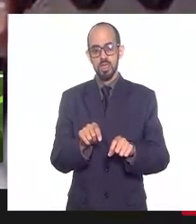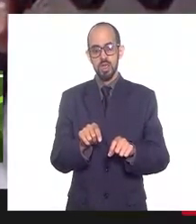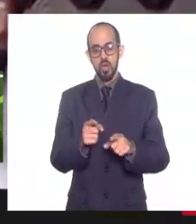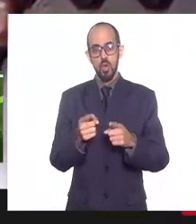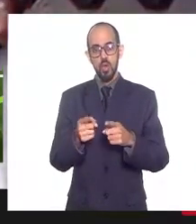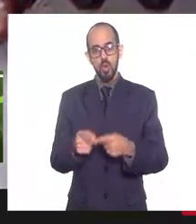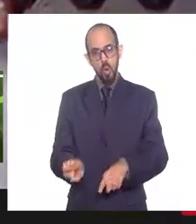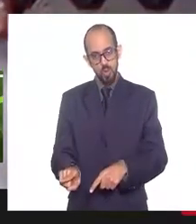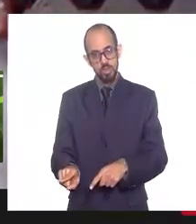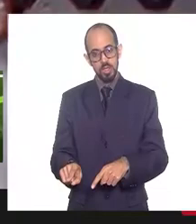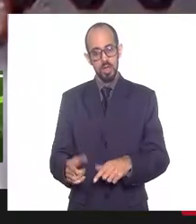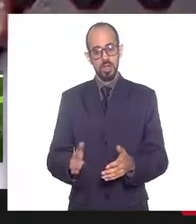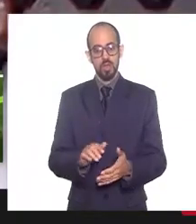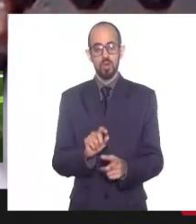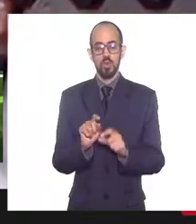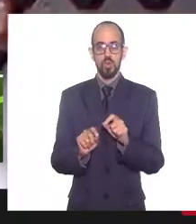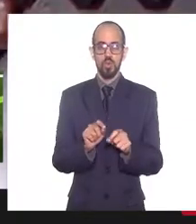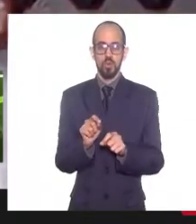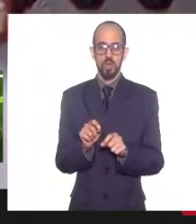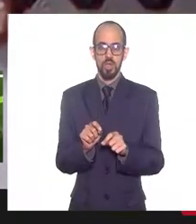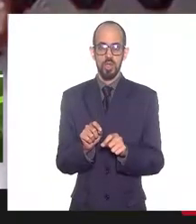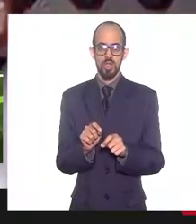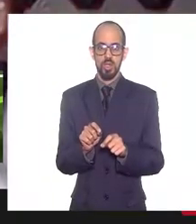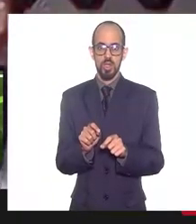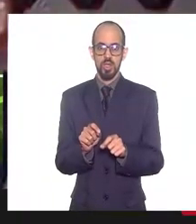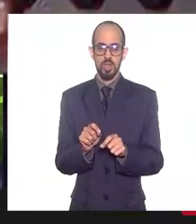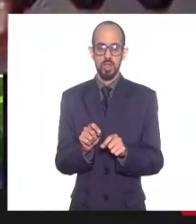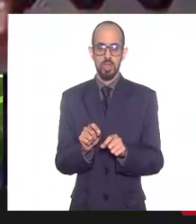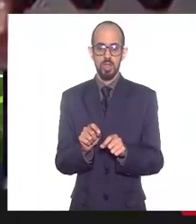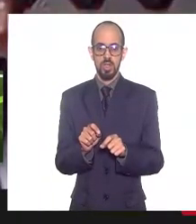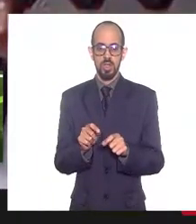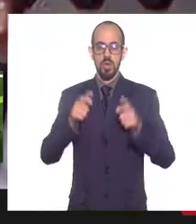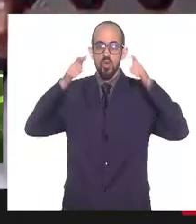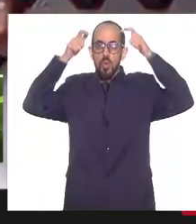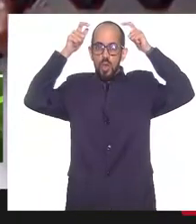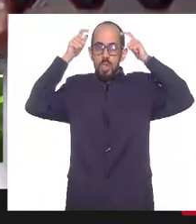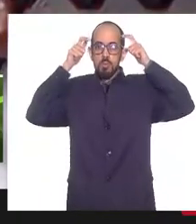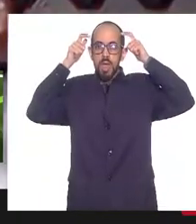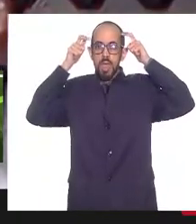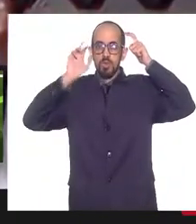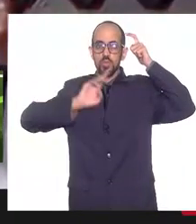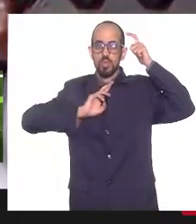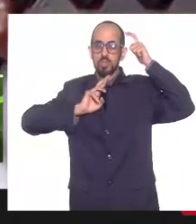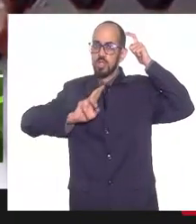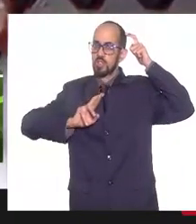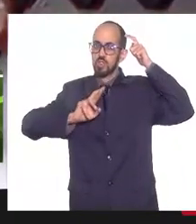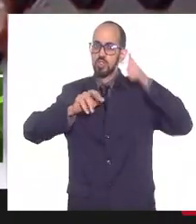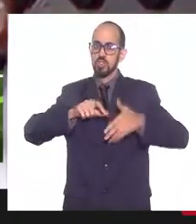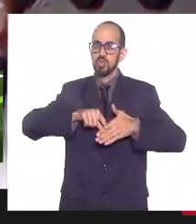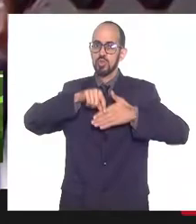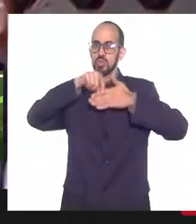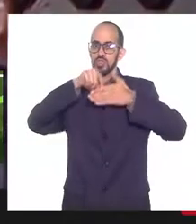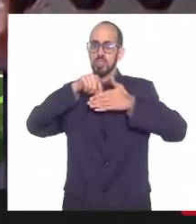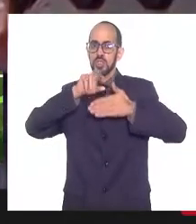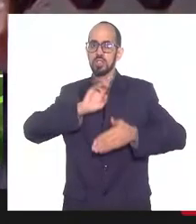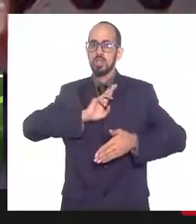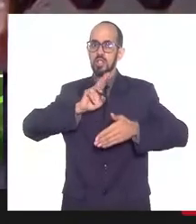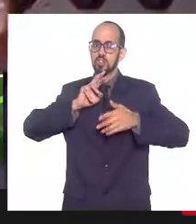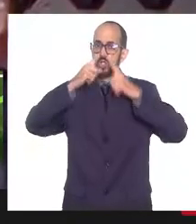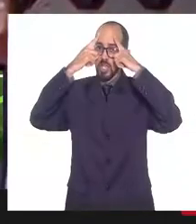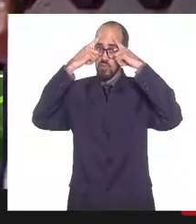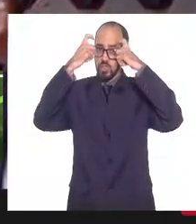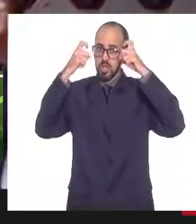contra o império religioso, contra os religiosos e a sua